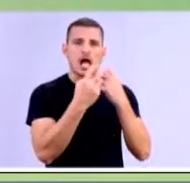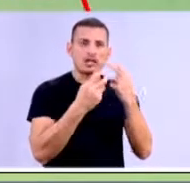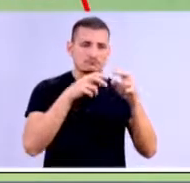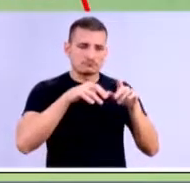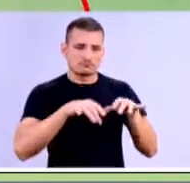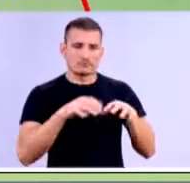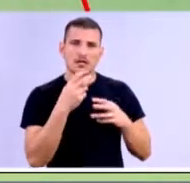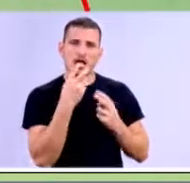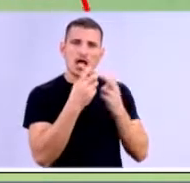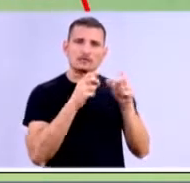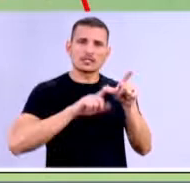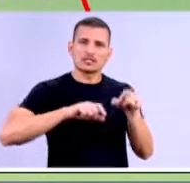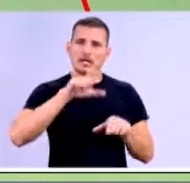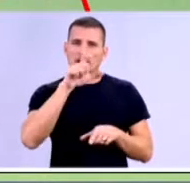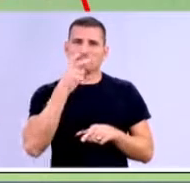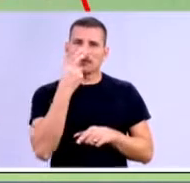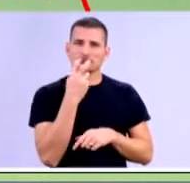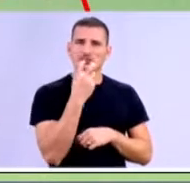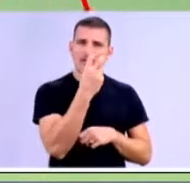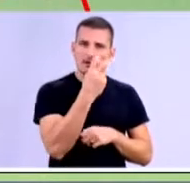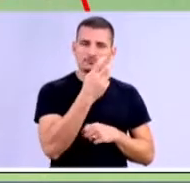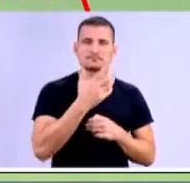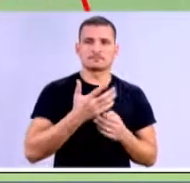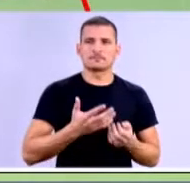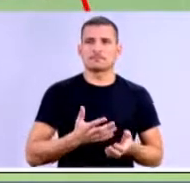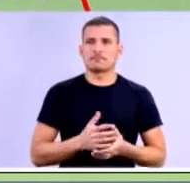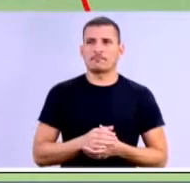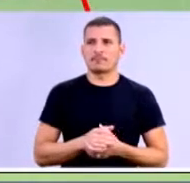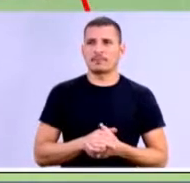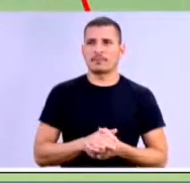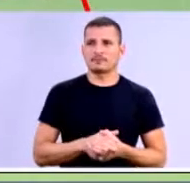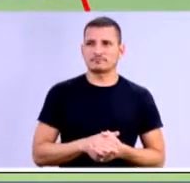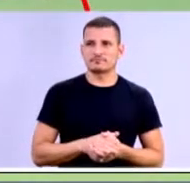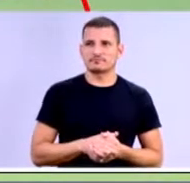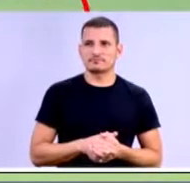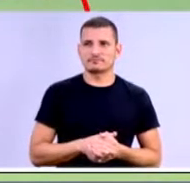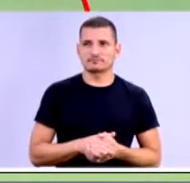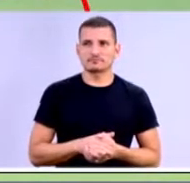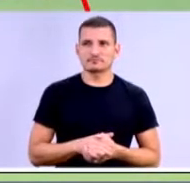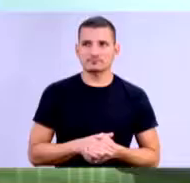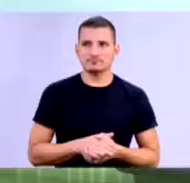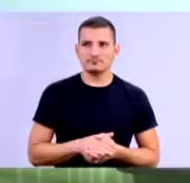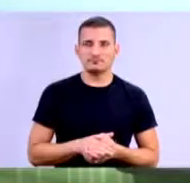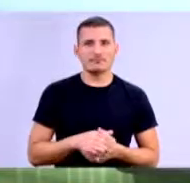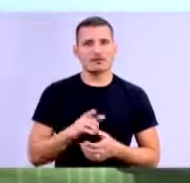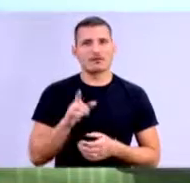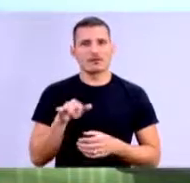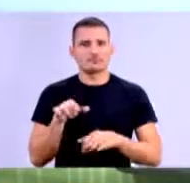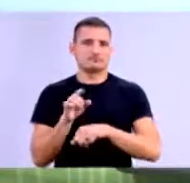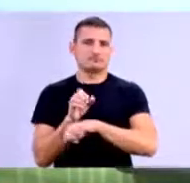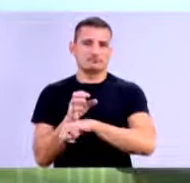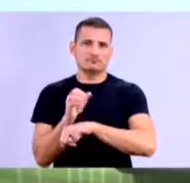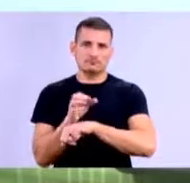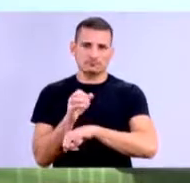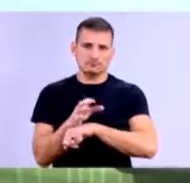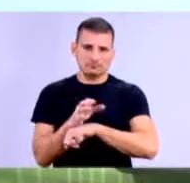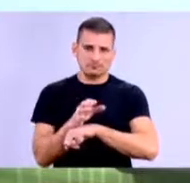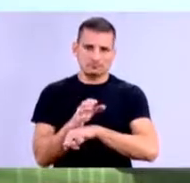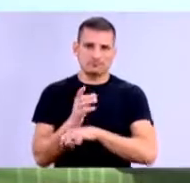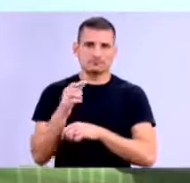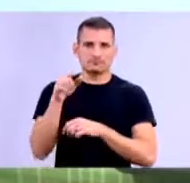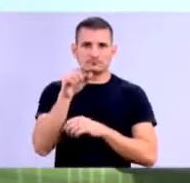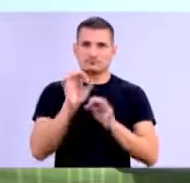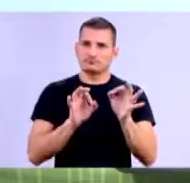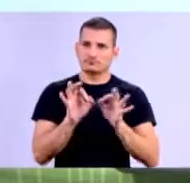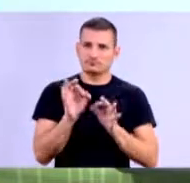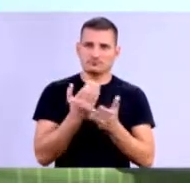digitalmente falando. Olha só, é uma orientação para que você se organize para